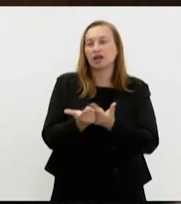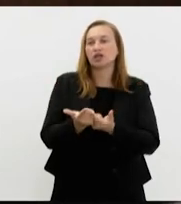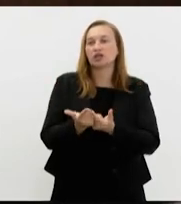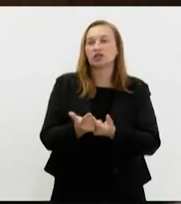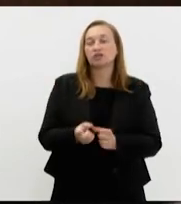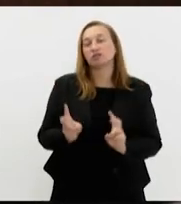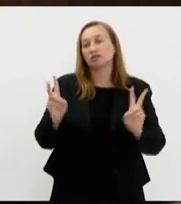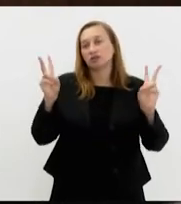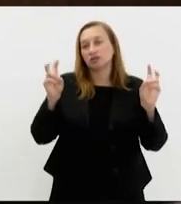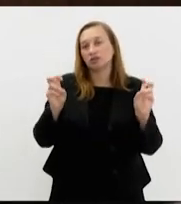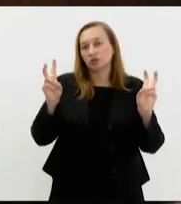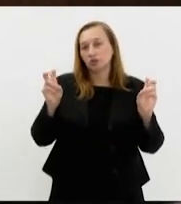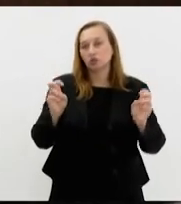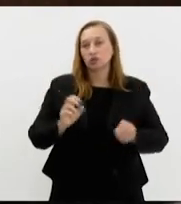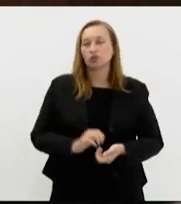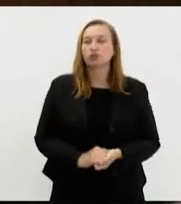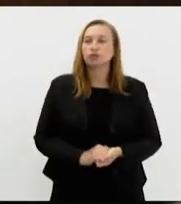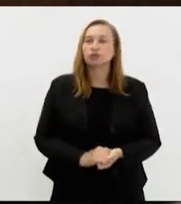né,